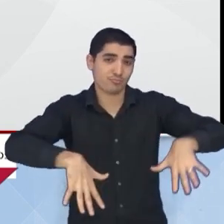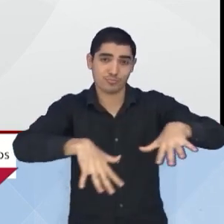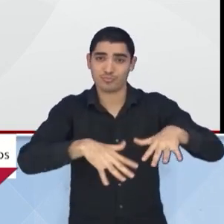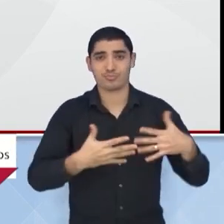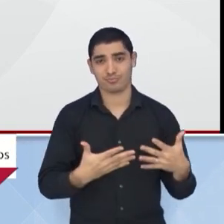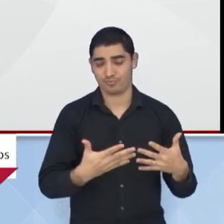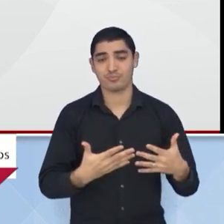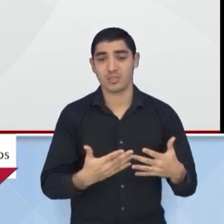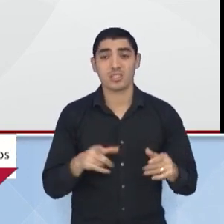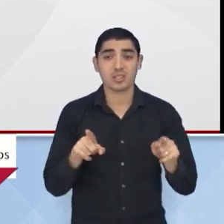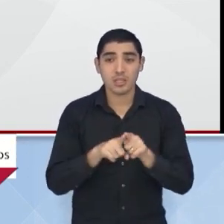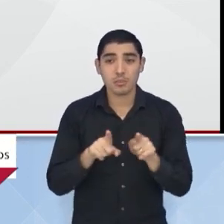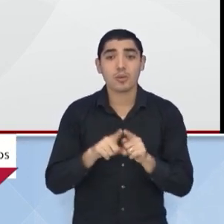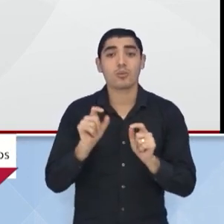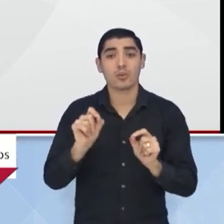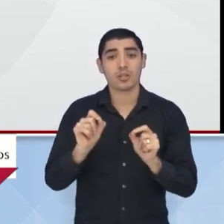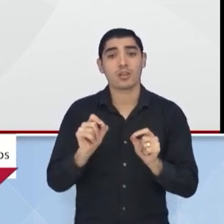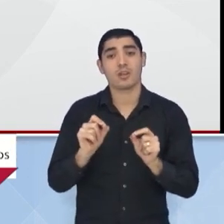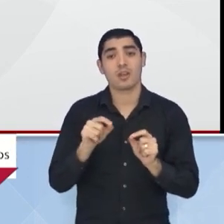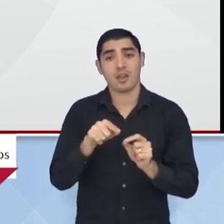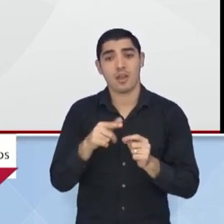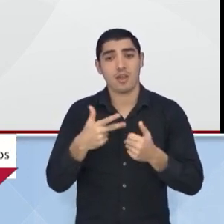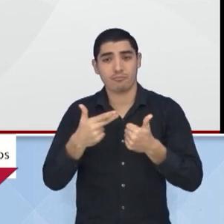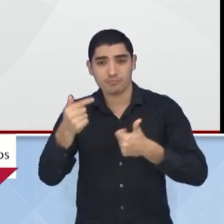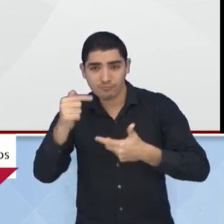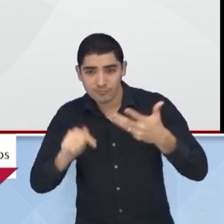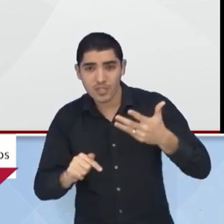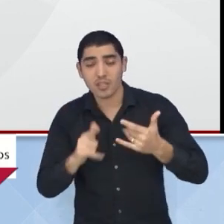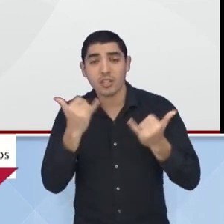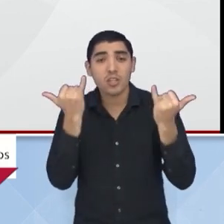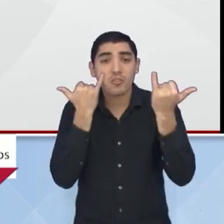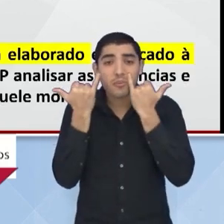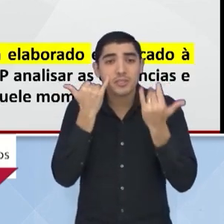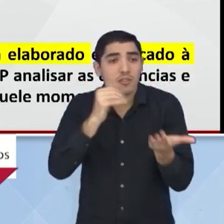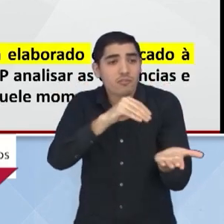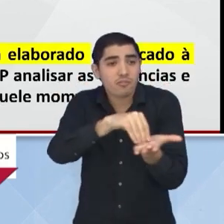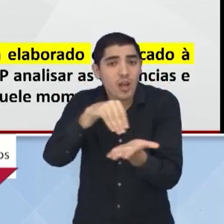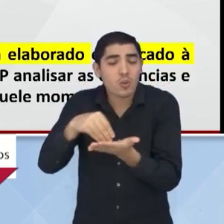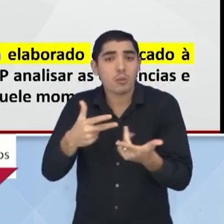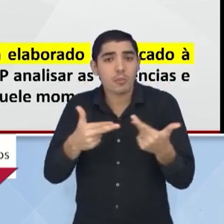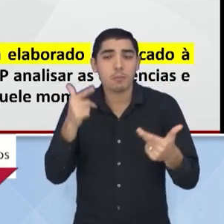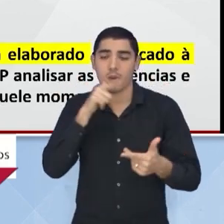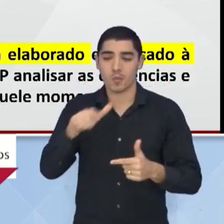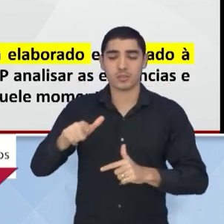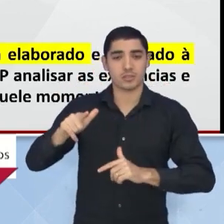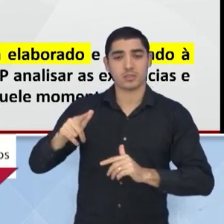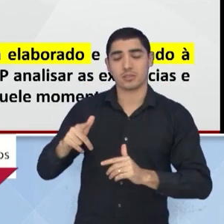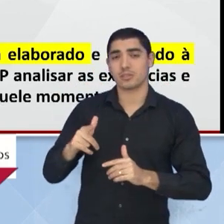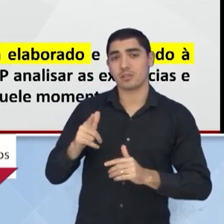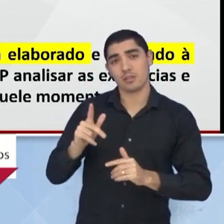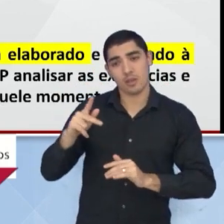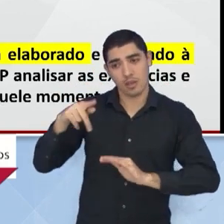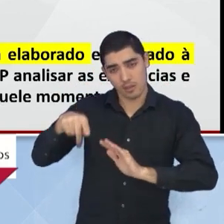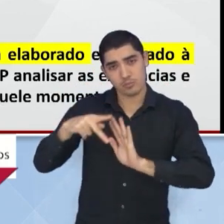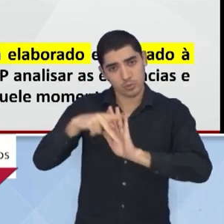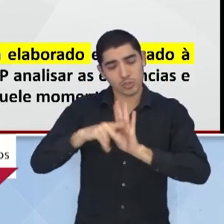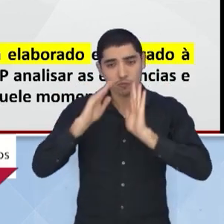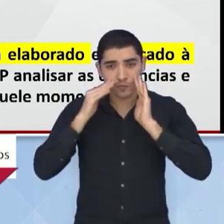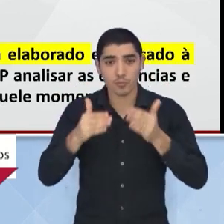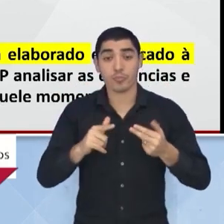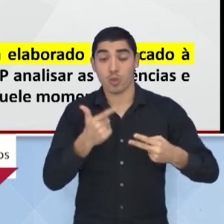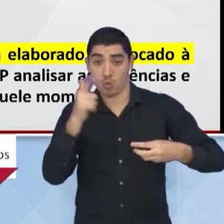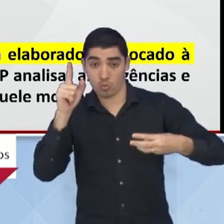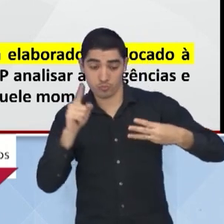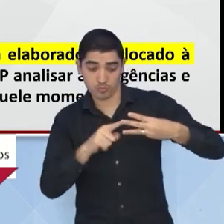informações insuficientes para a formulação de propostas e ausência de regras de subcontratação o segundo caso que o tribunal enfrentou foi a contratação de serviço de